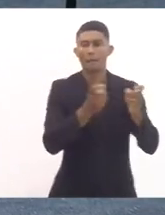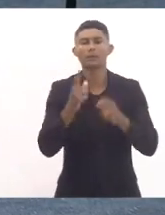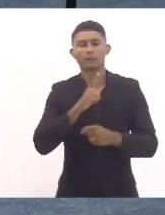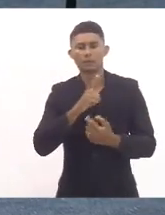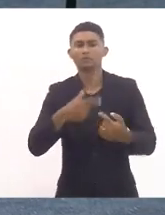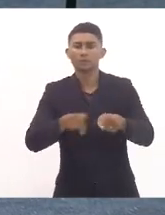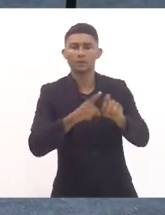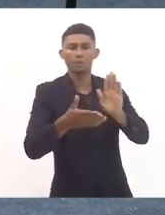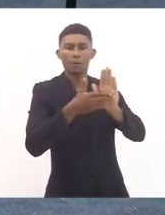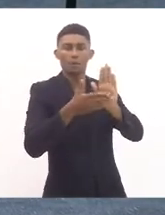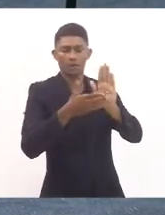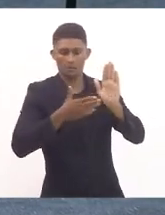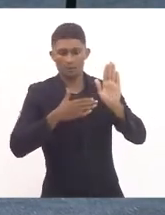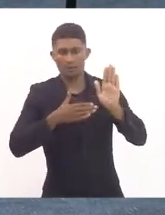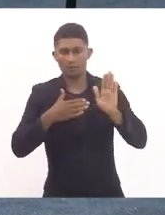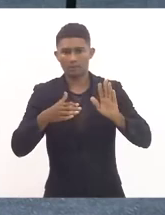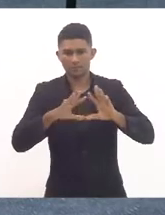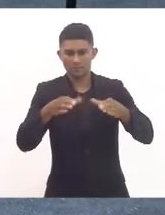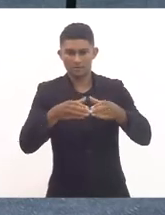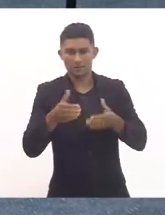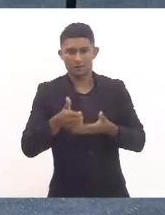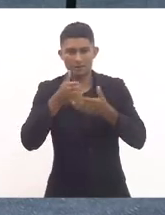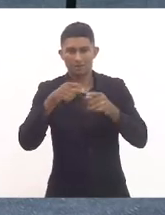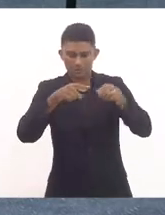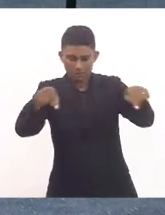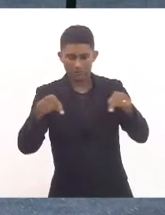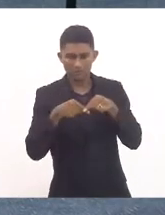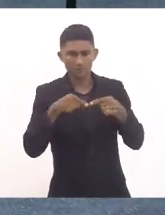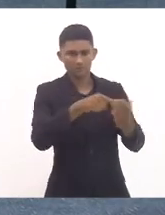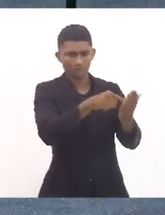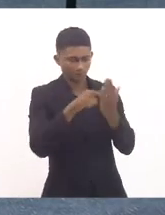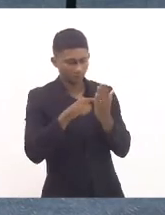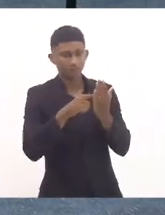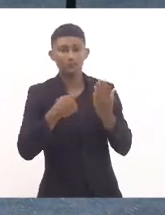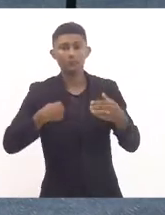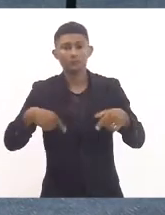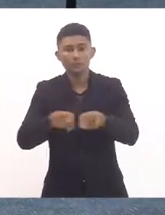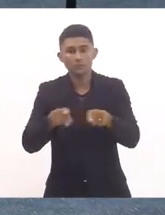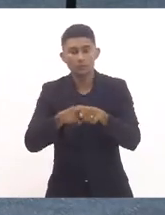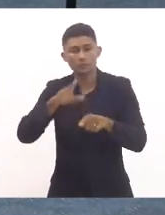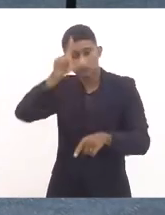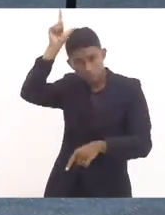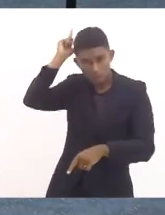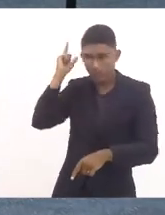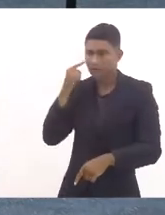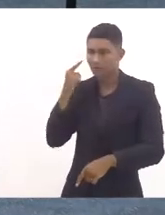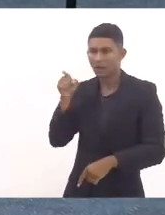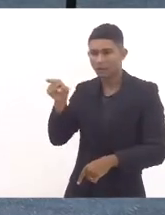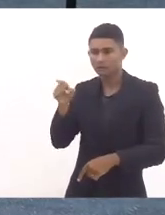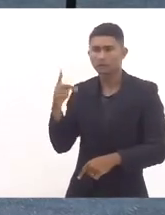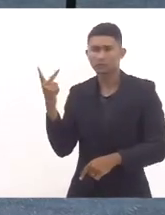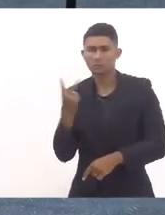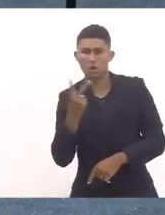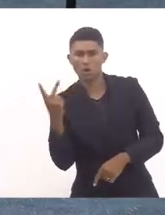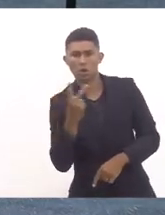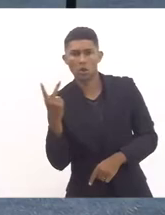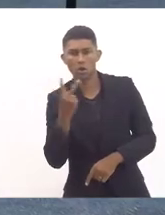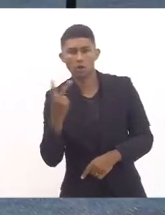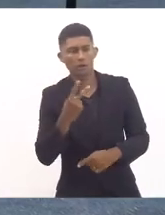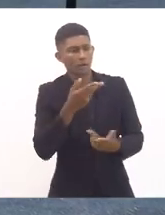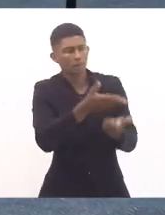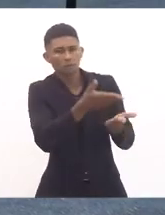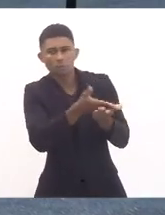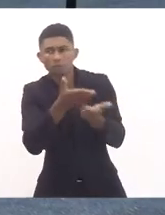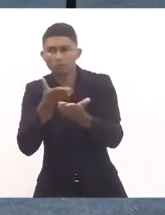apresentaram uma proposta no meu gabinete. Está aqui, deputada Lucinha. Eu, junto com o deputado Luiz Paulo, que também não é qualquer pessoa, nos debruçamos contra, com essa questão